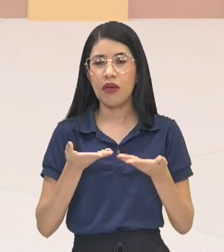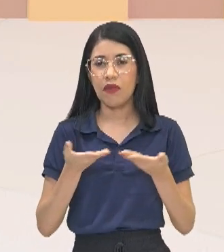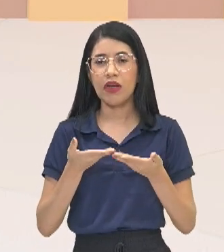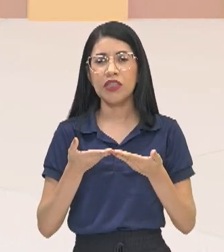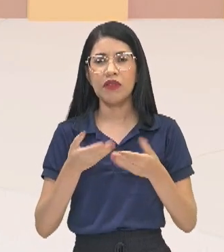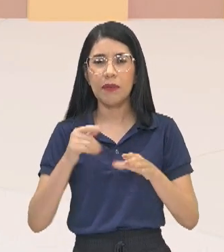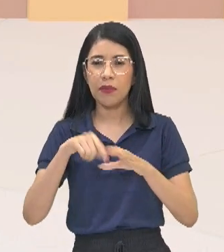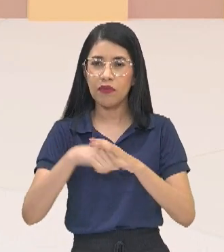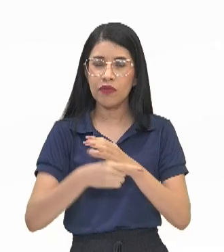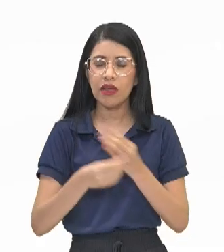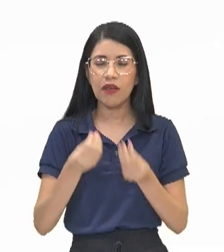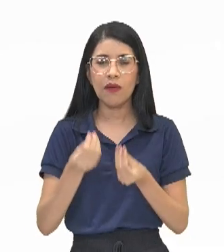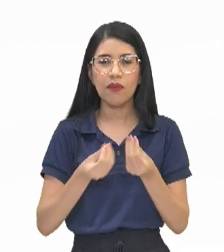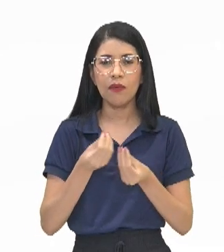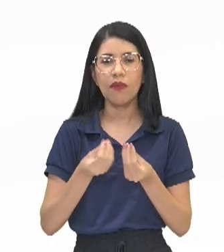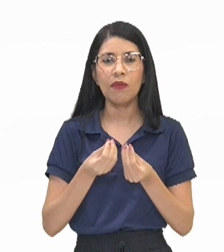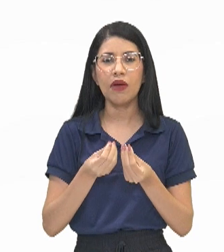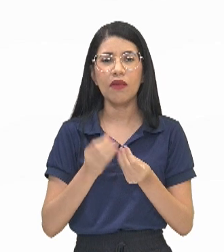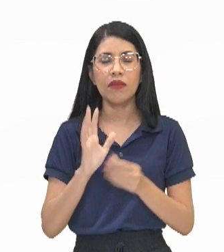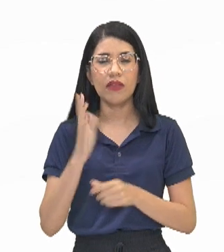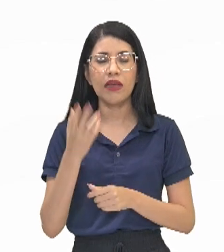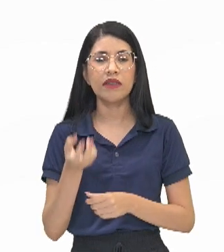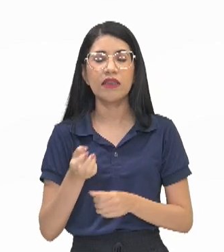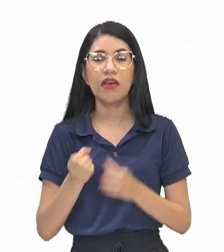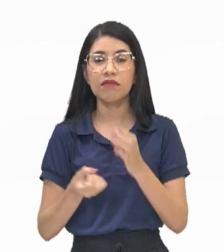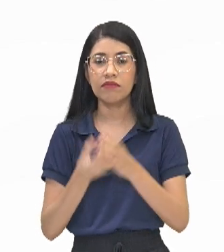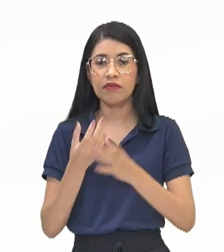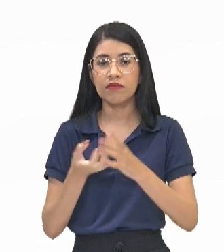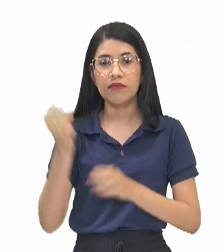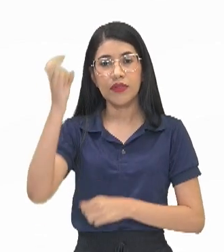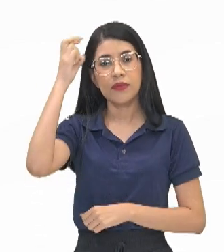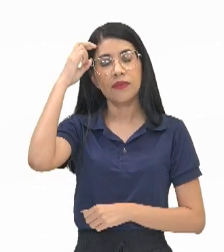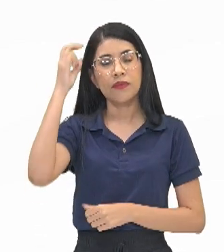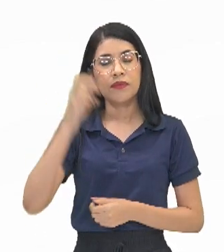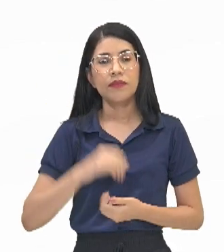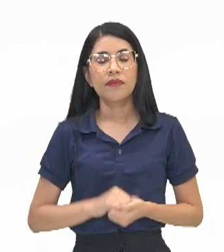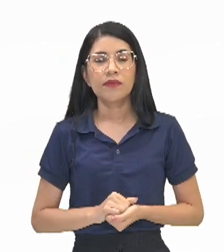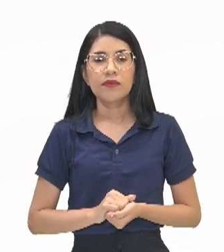o que é a indústria cultural. Então vamos lá, ó.